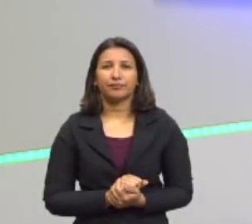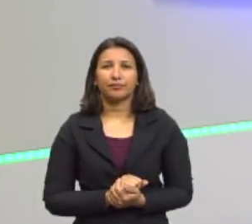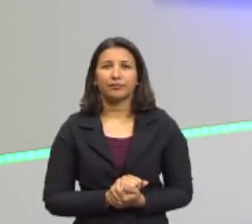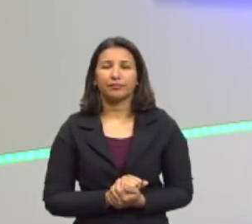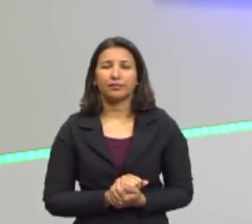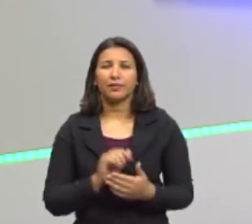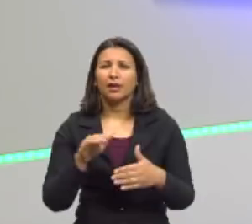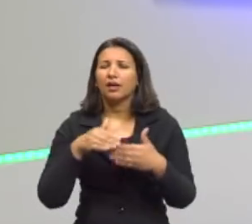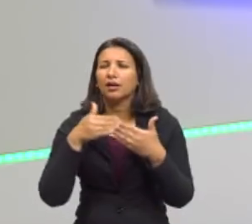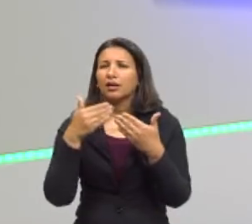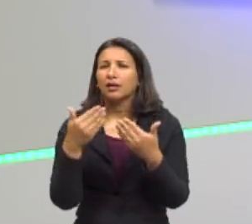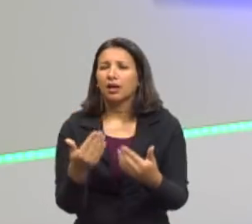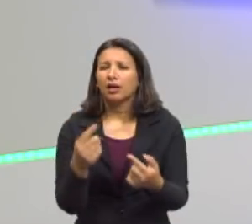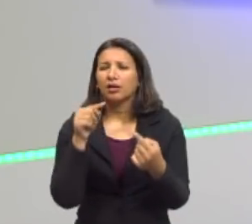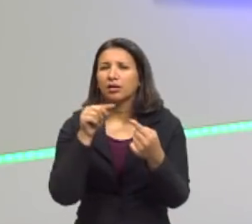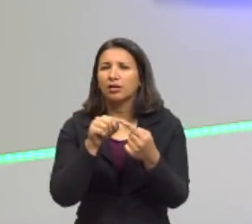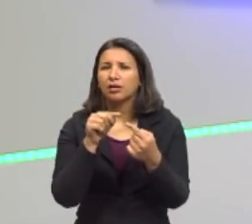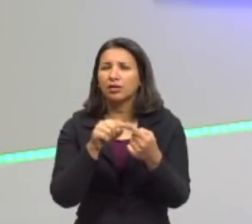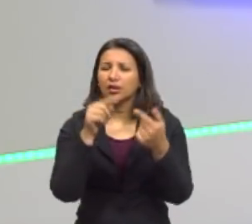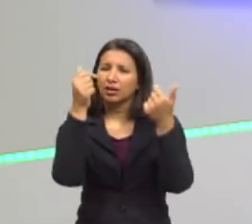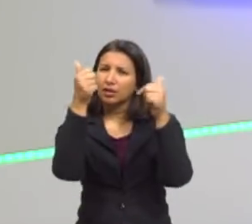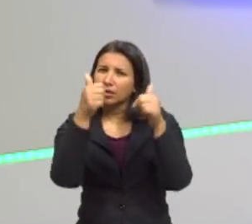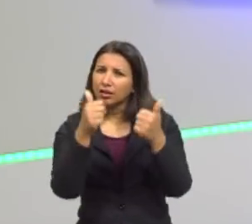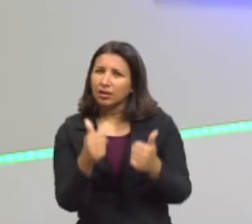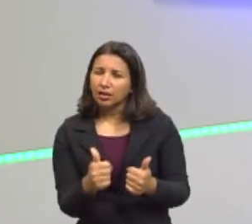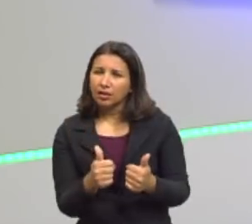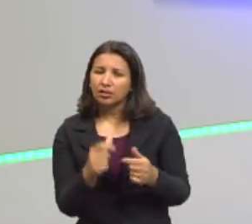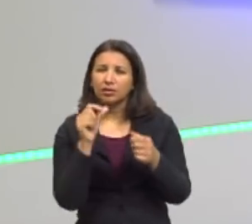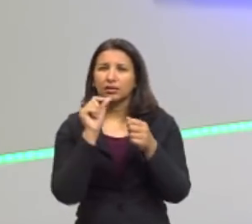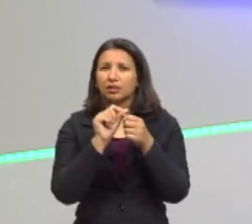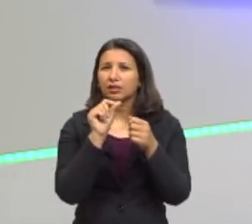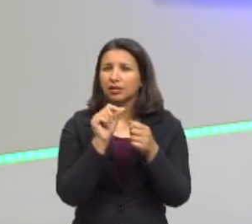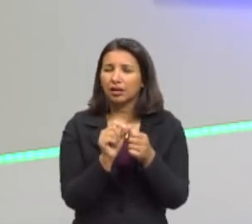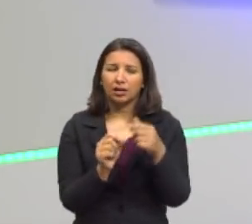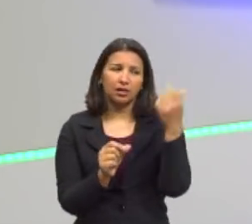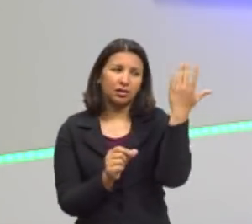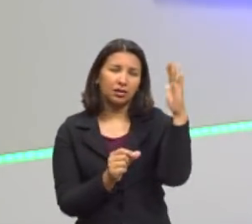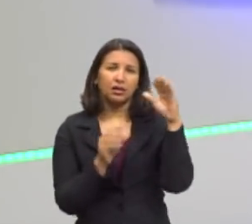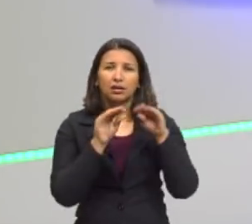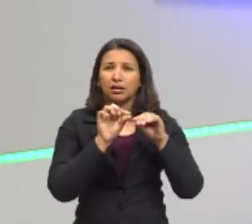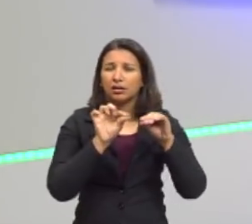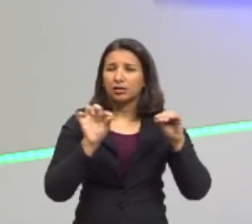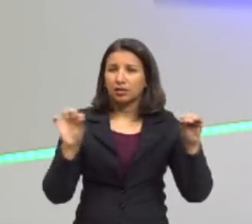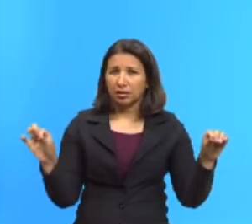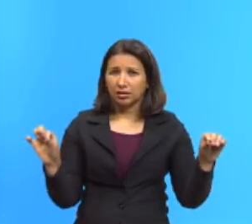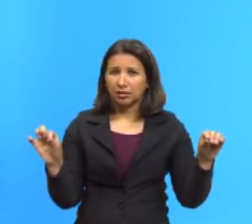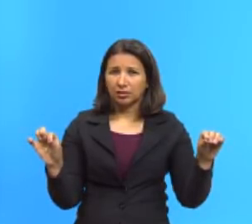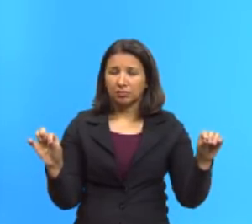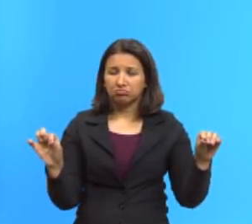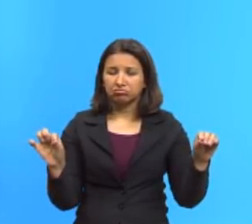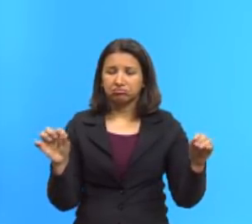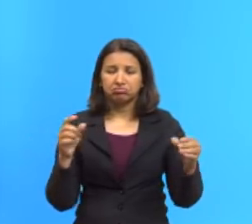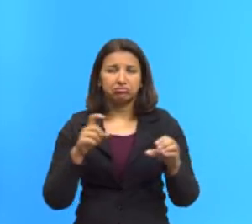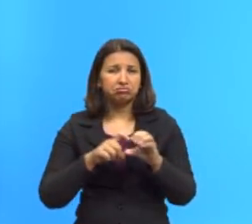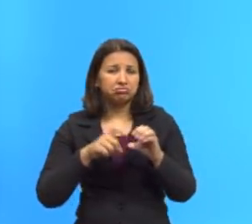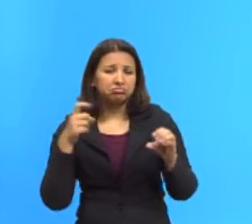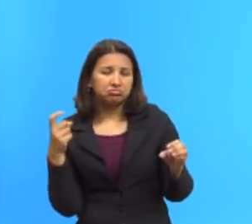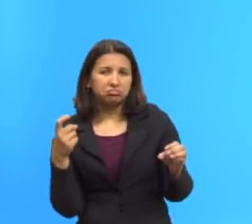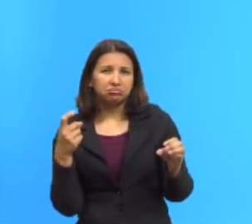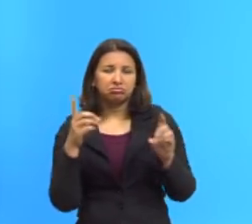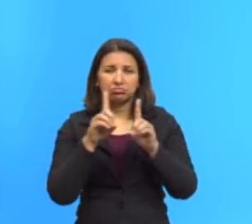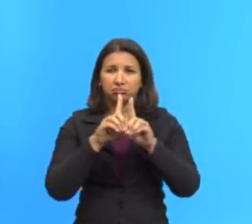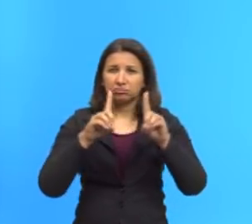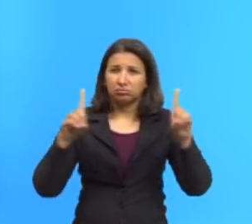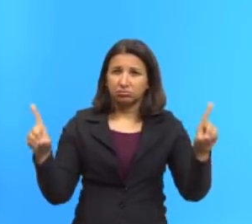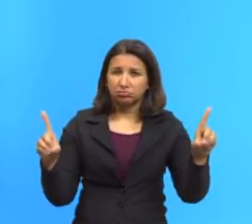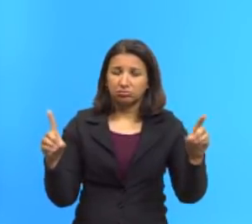Então, que tipo de imagem se forma num espelho plano? Independente das distâncias, diferente de outros espelhos,